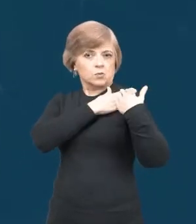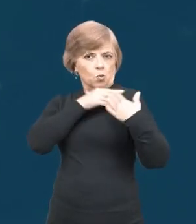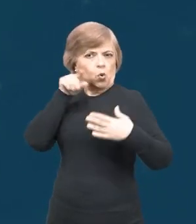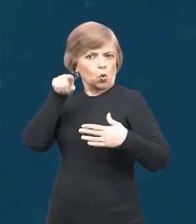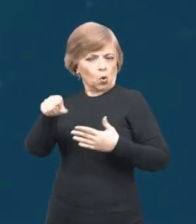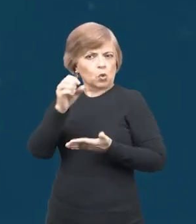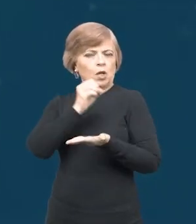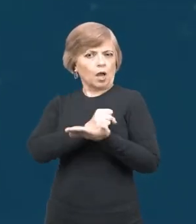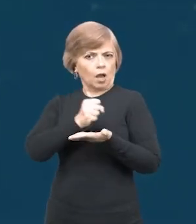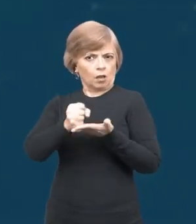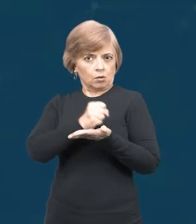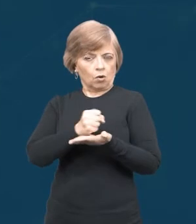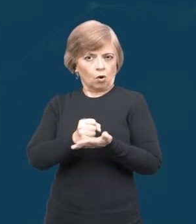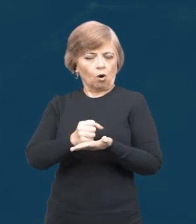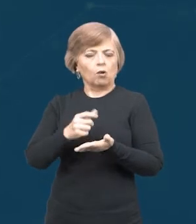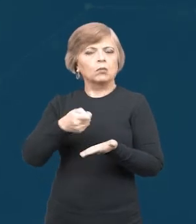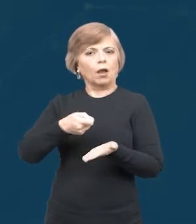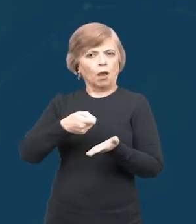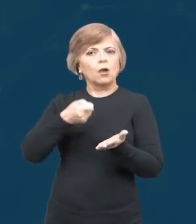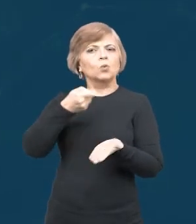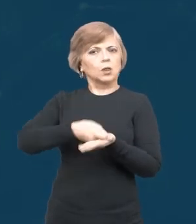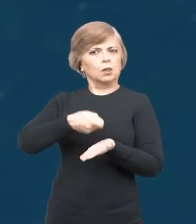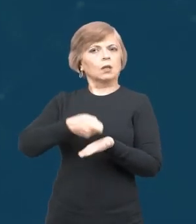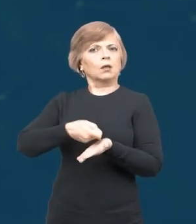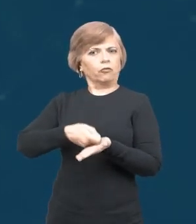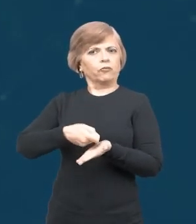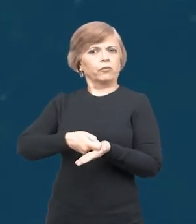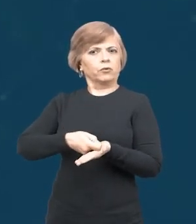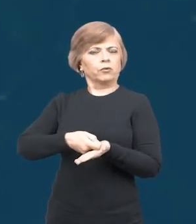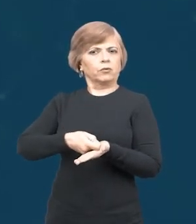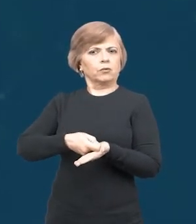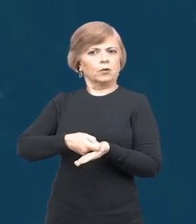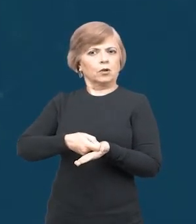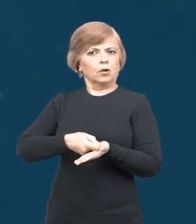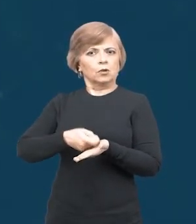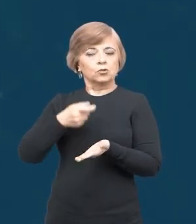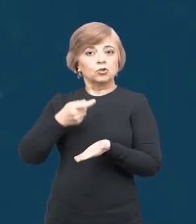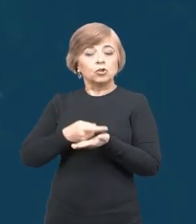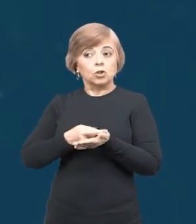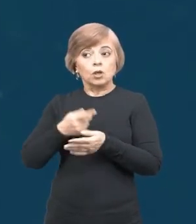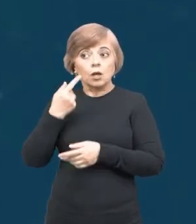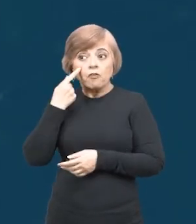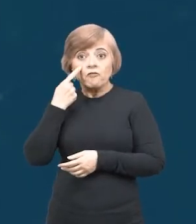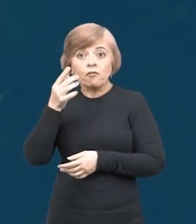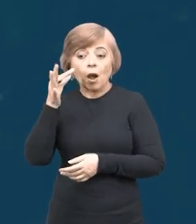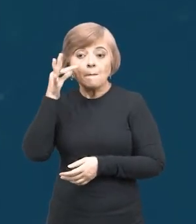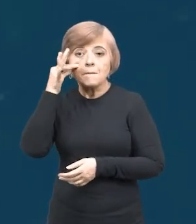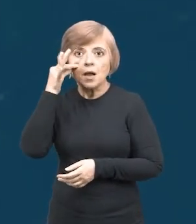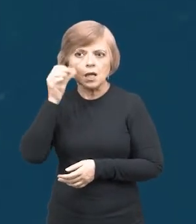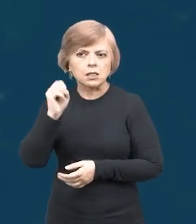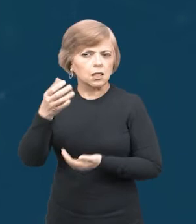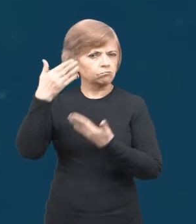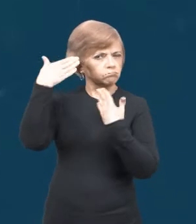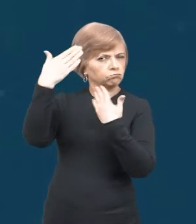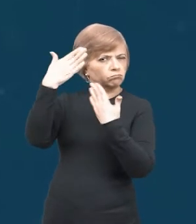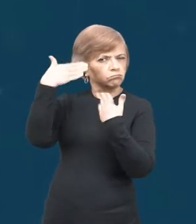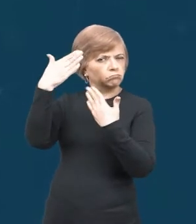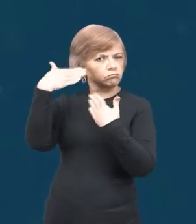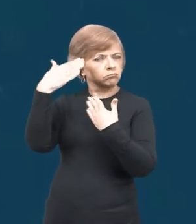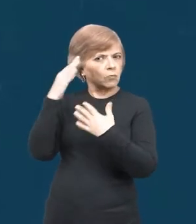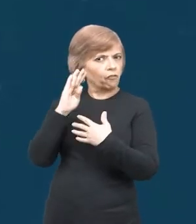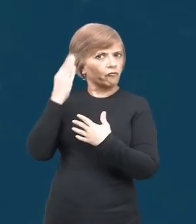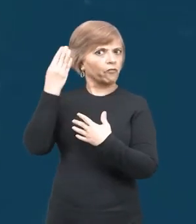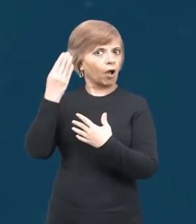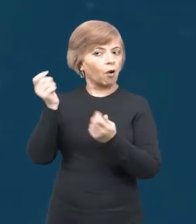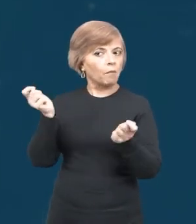tem o poder-dever de realizar diligências caso haja alguma suspeita de fraude, no